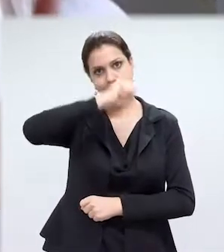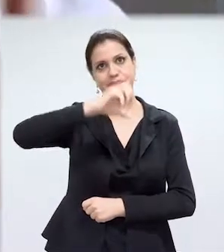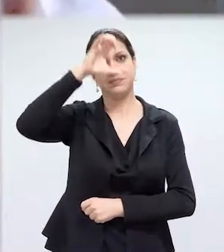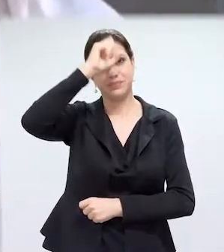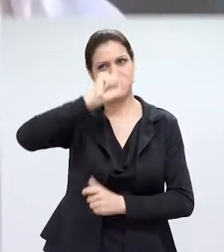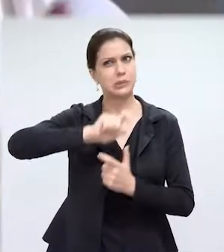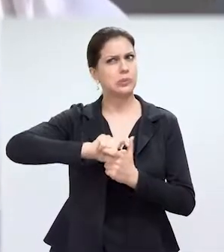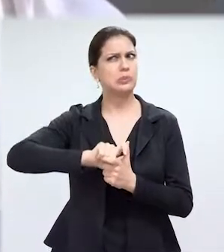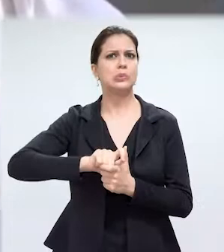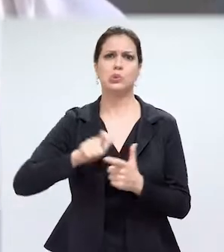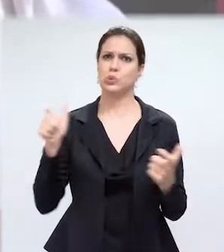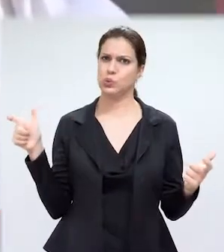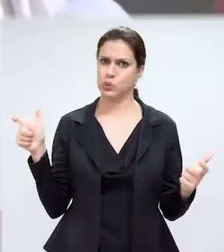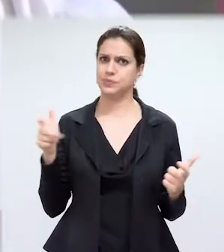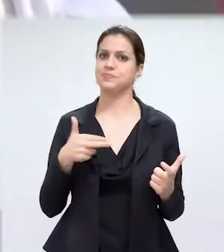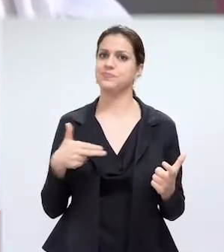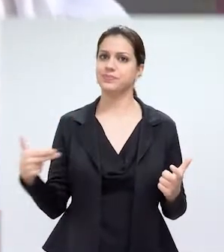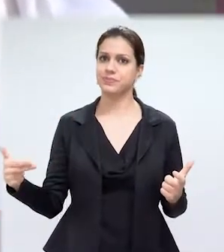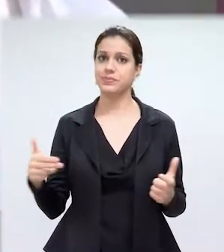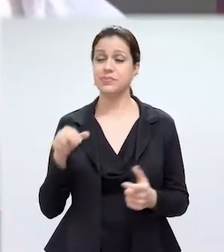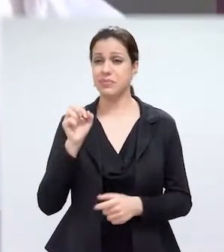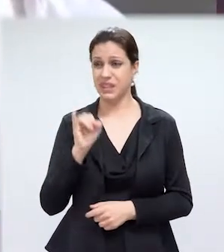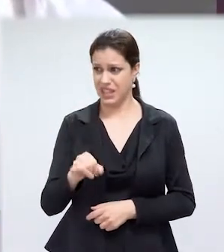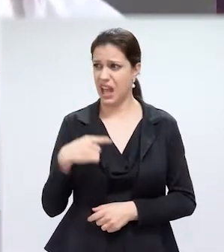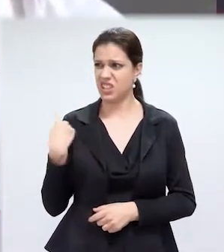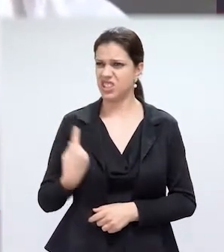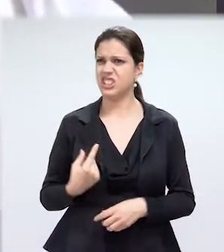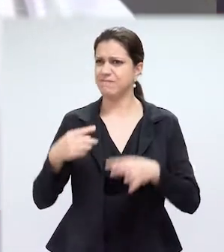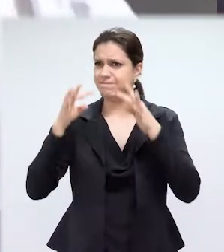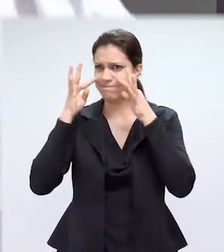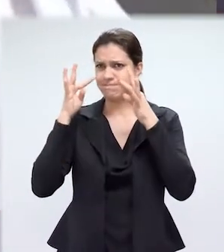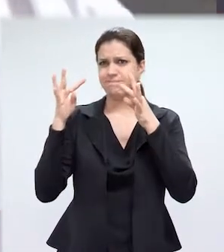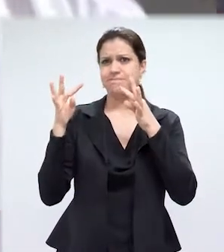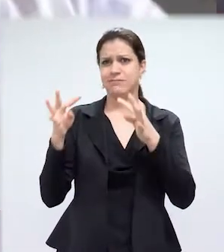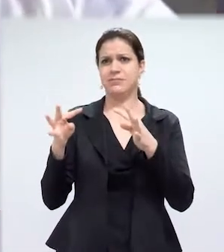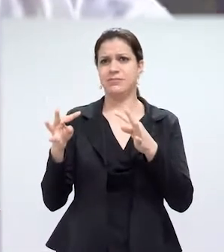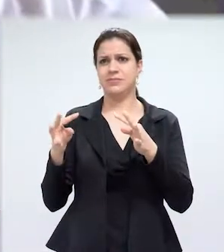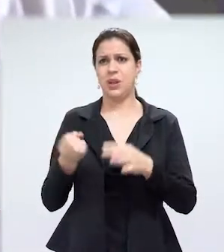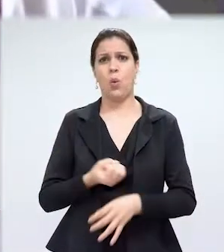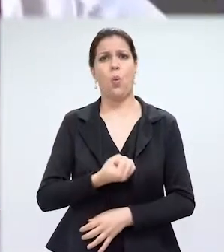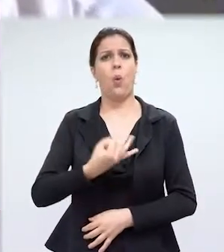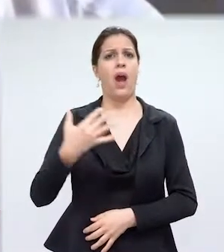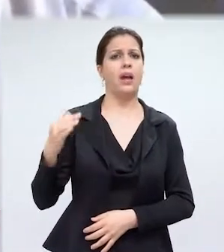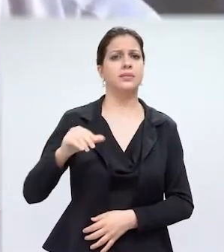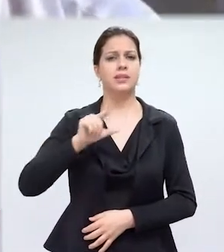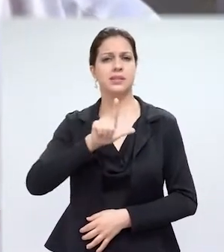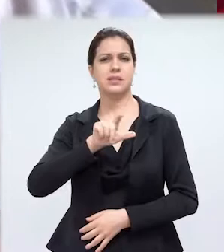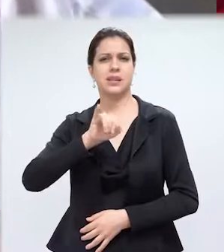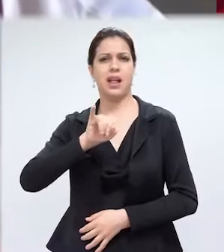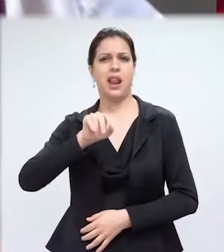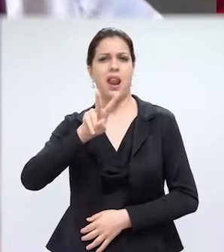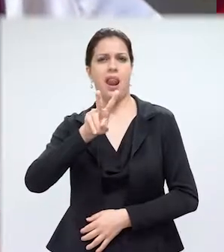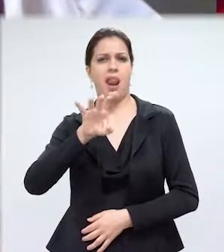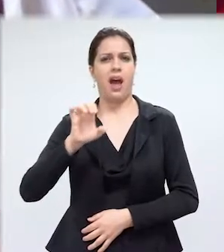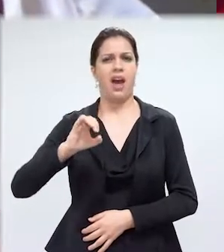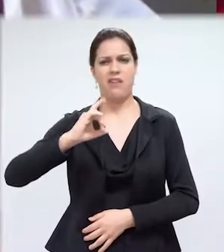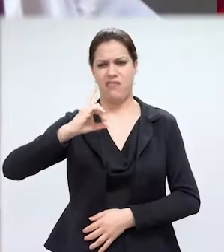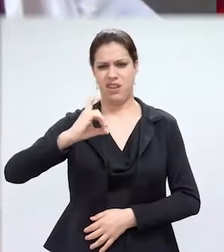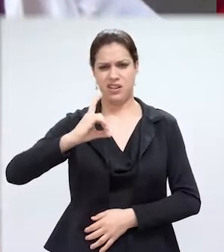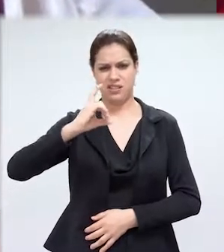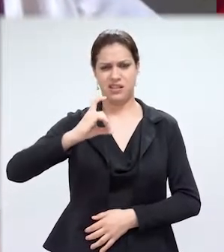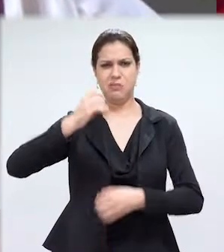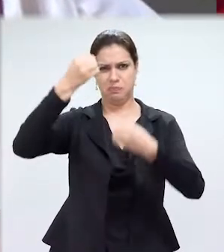aprendizagens desse ano, elas são imensas. Se a gente prestar atenção em quantas lives